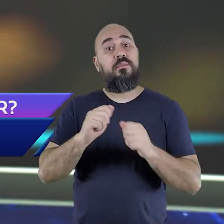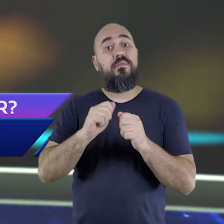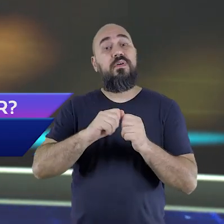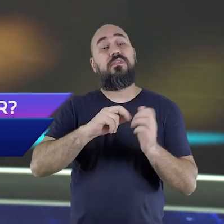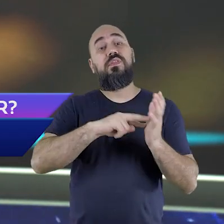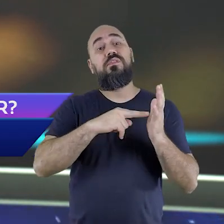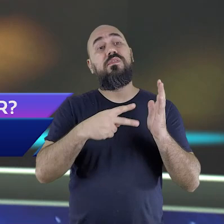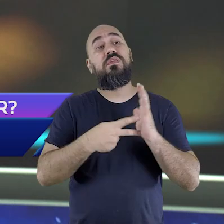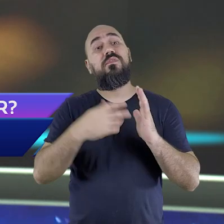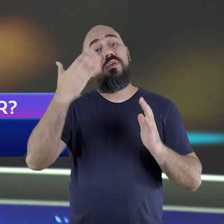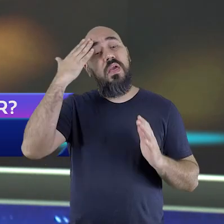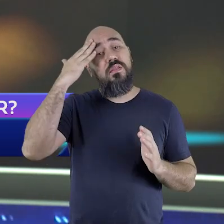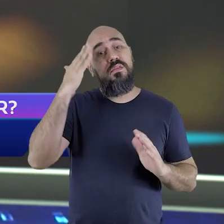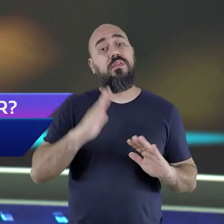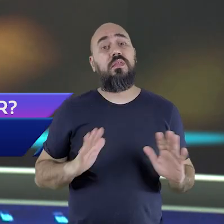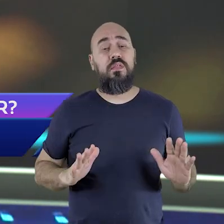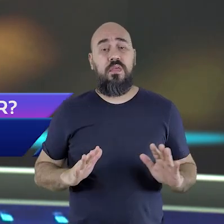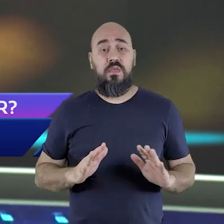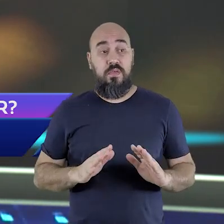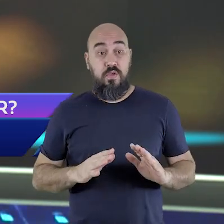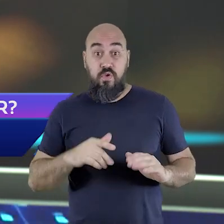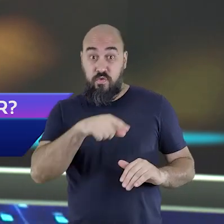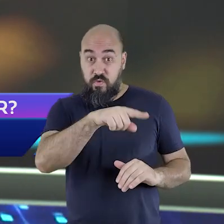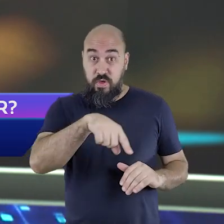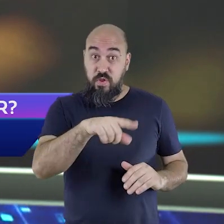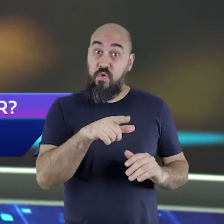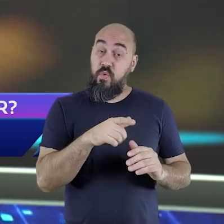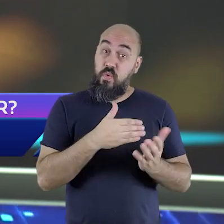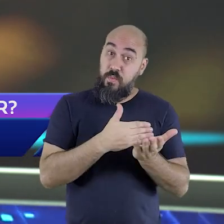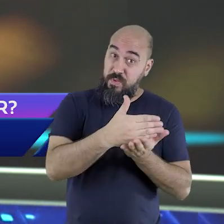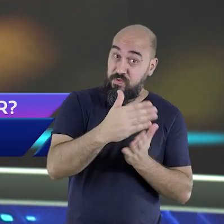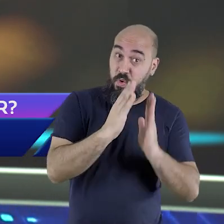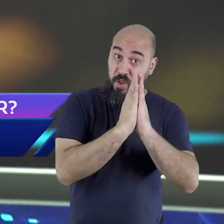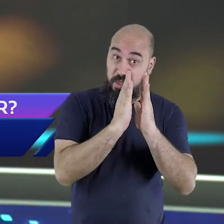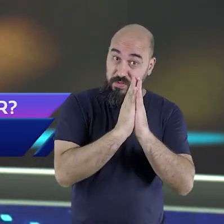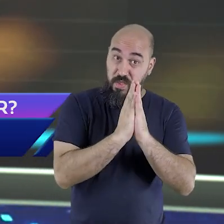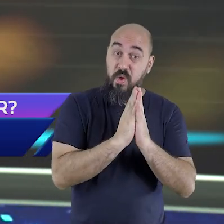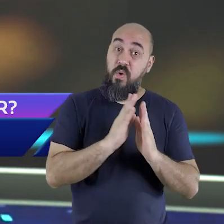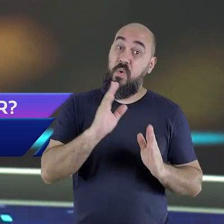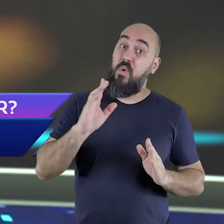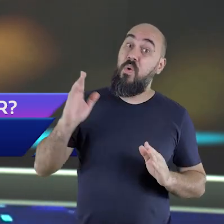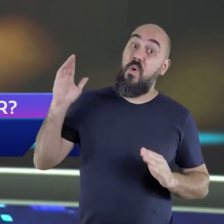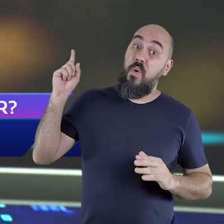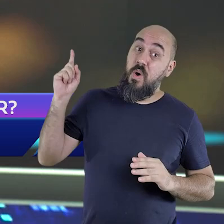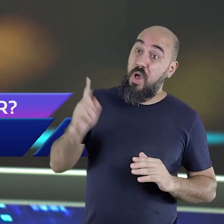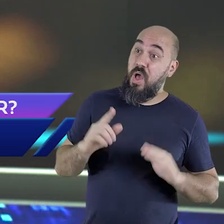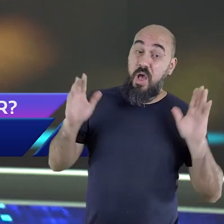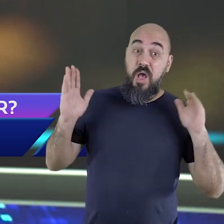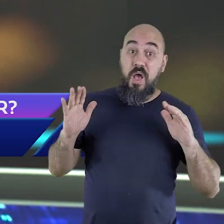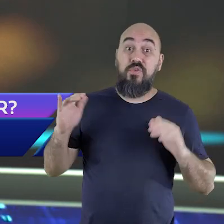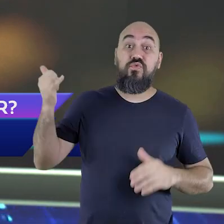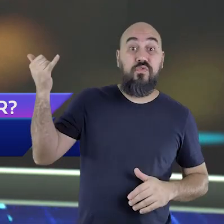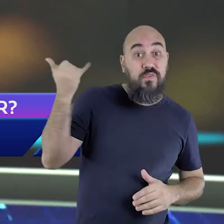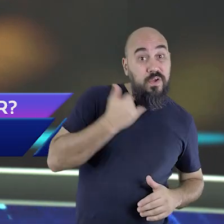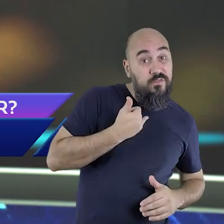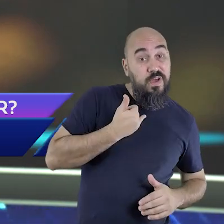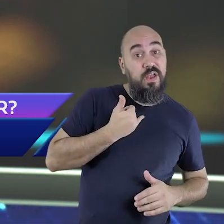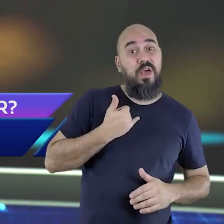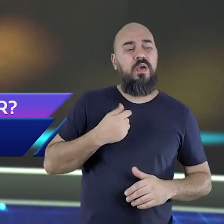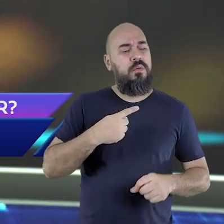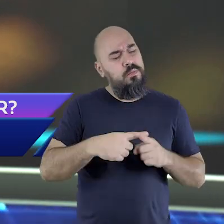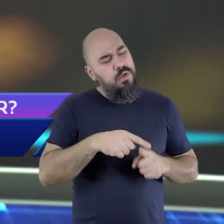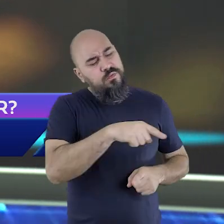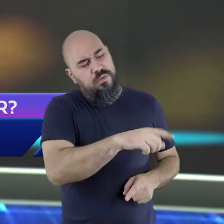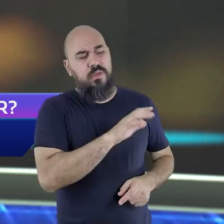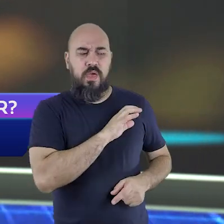entender o sentido. No princípio das tuas súplicas, saiu a ordem, e eu vim para te declarar, porque és muito